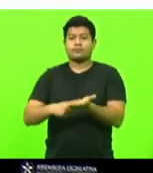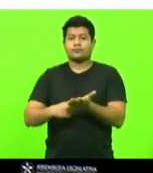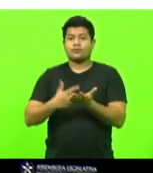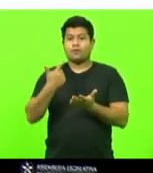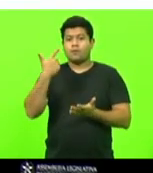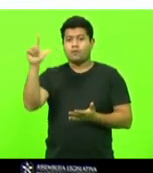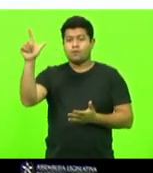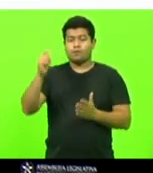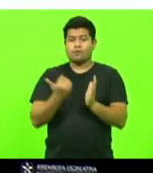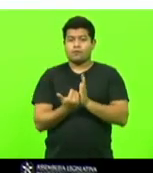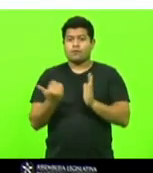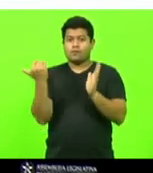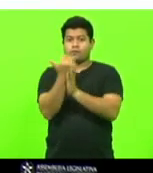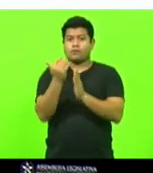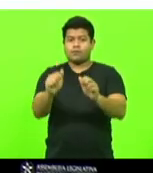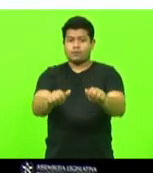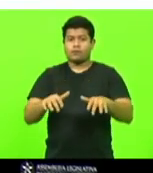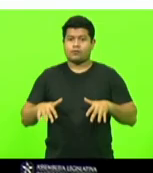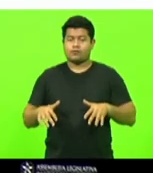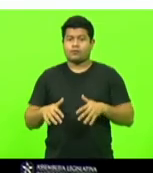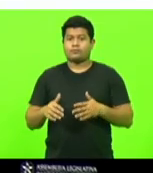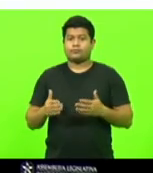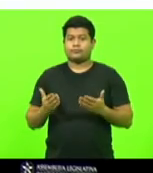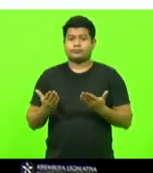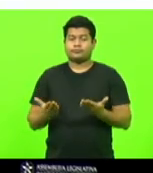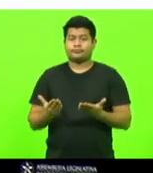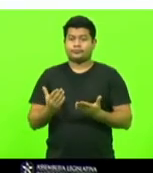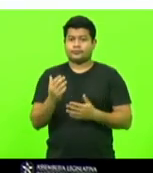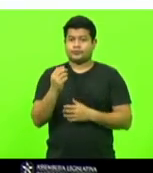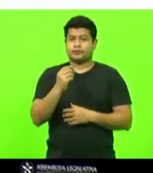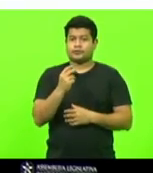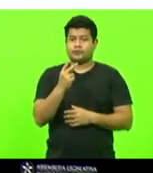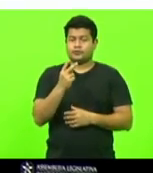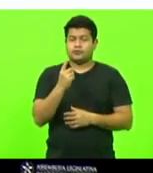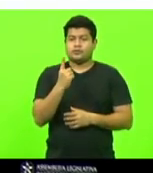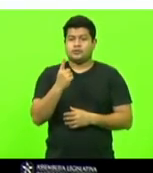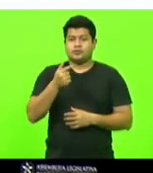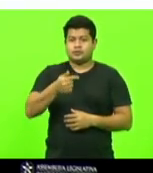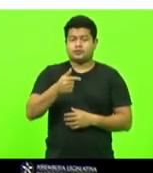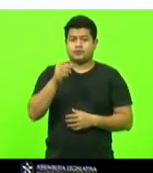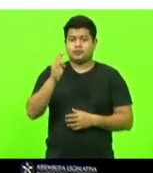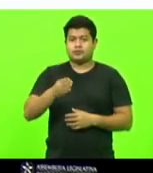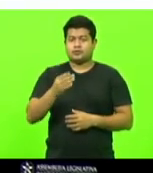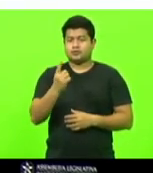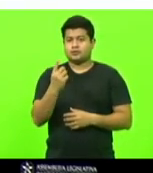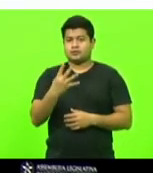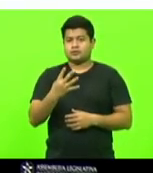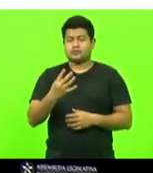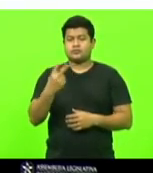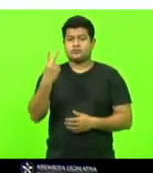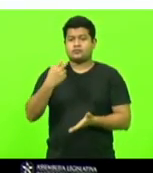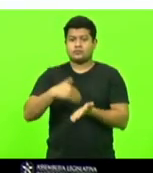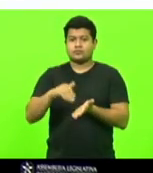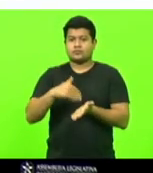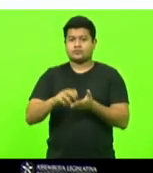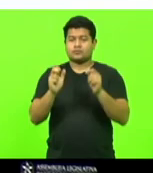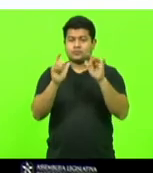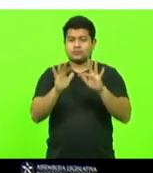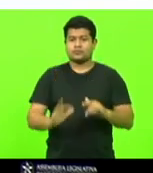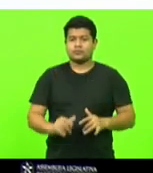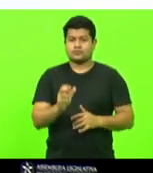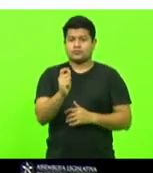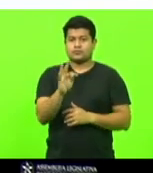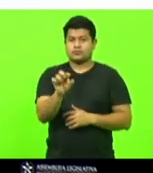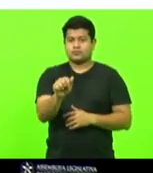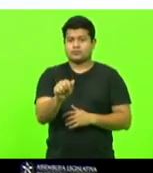sessão extraordinária para as 17 horas e 14 minutos. E, para constar, o segundo secretário lavrou a